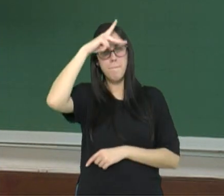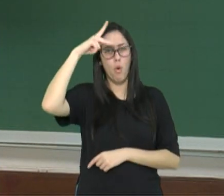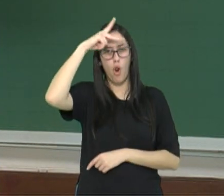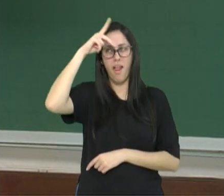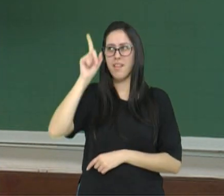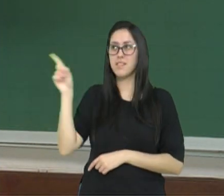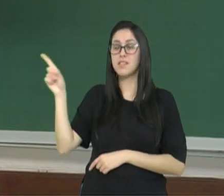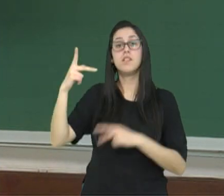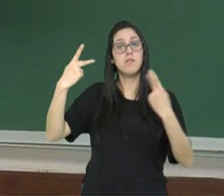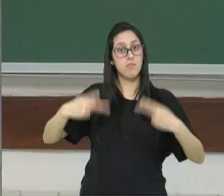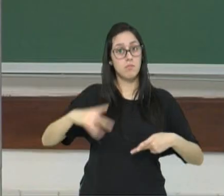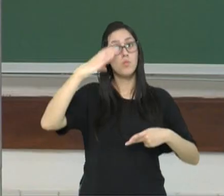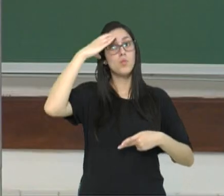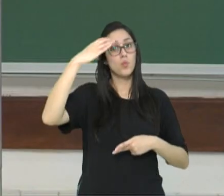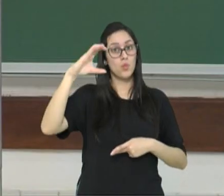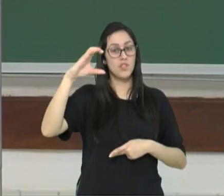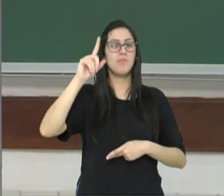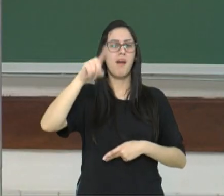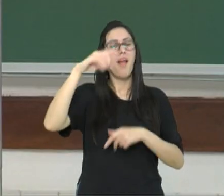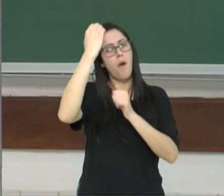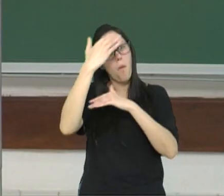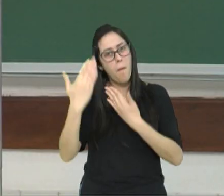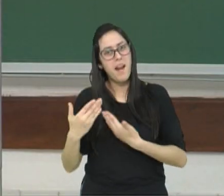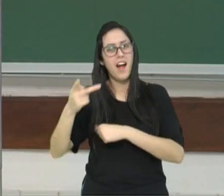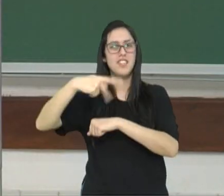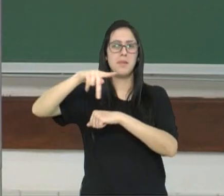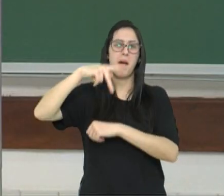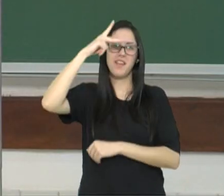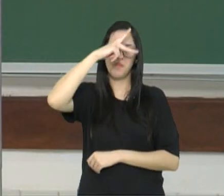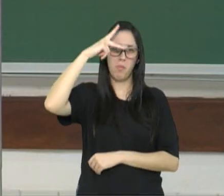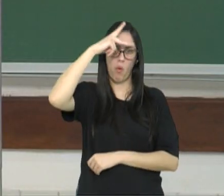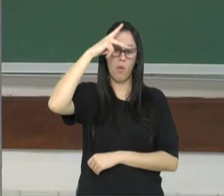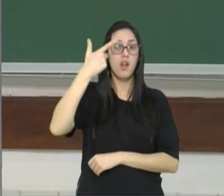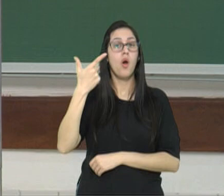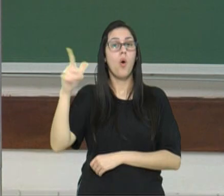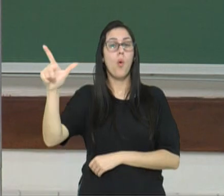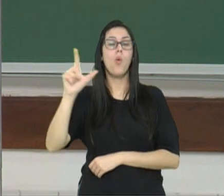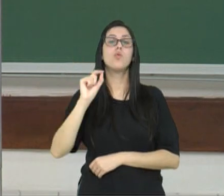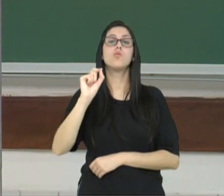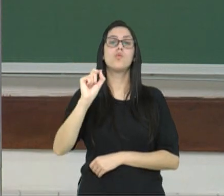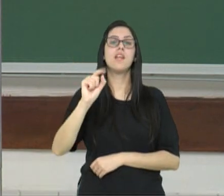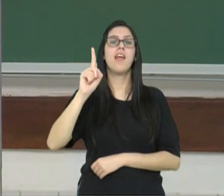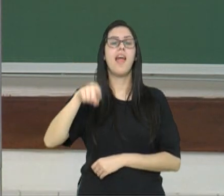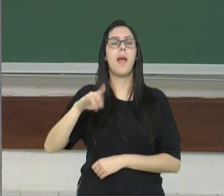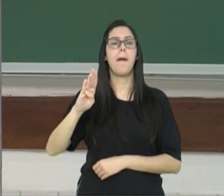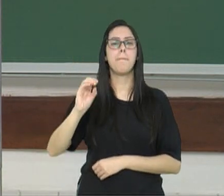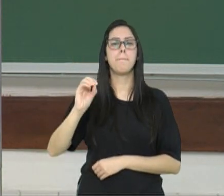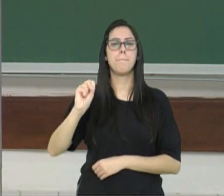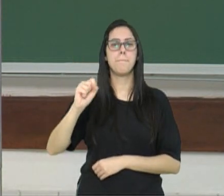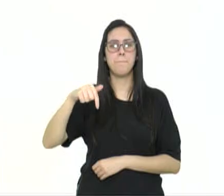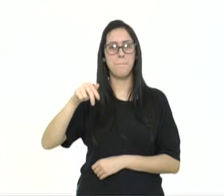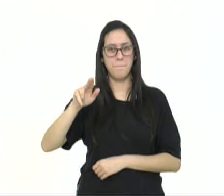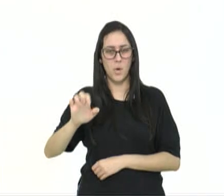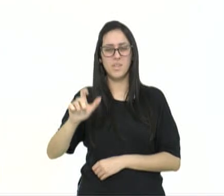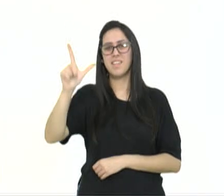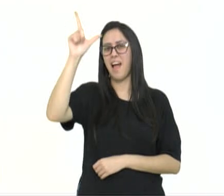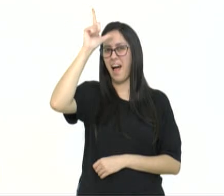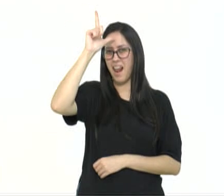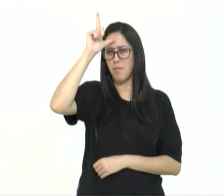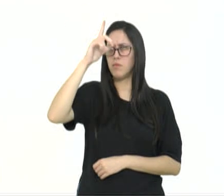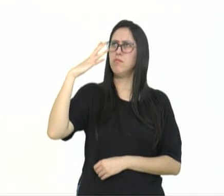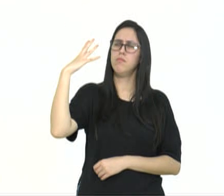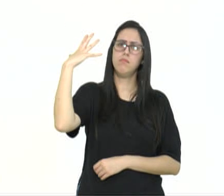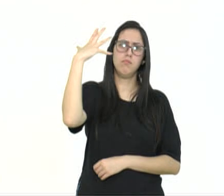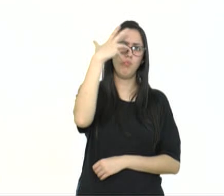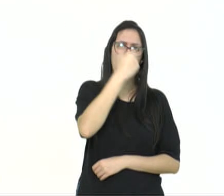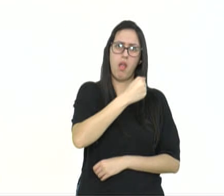Curitiba, em homenagem à Polônia. Outro deles é o Bosque do Alemão, também um parque muito bonito